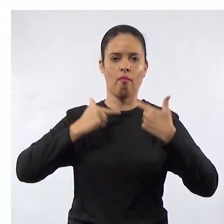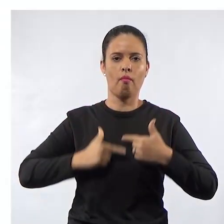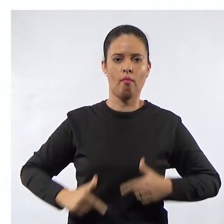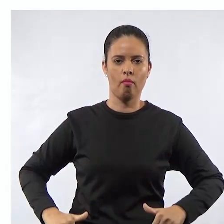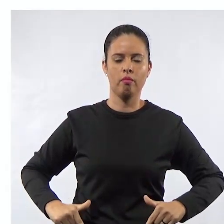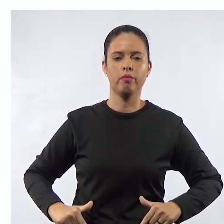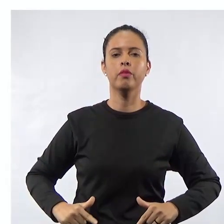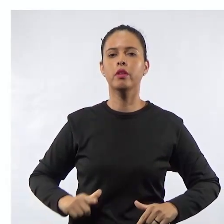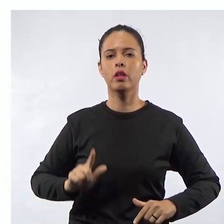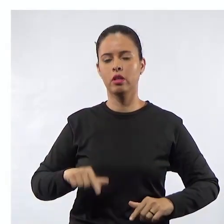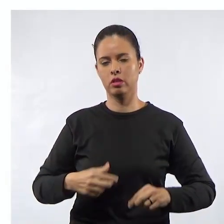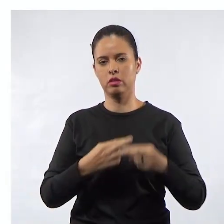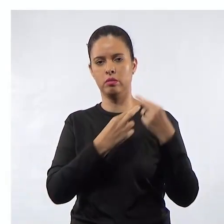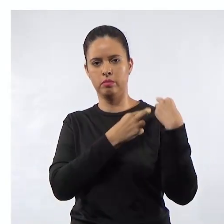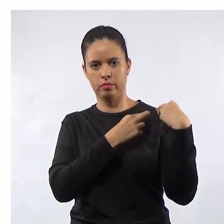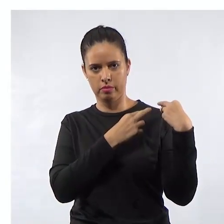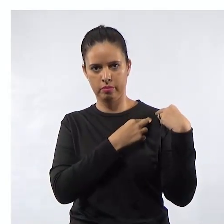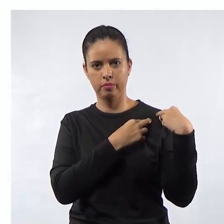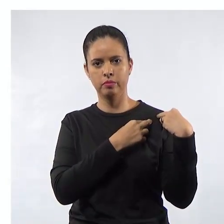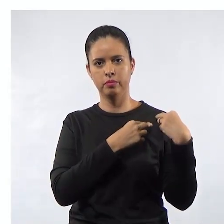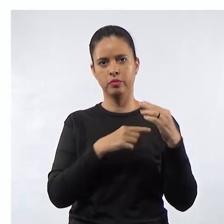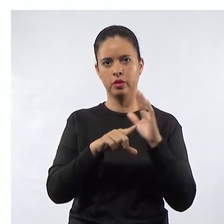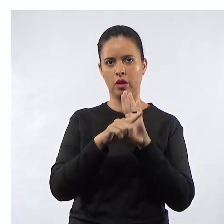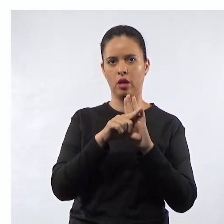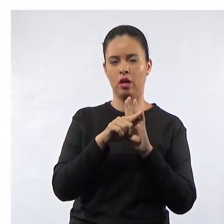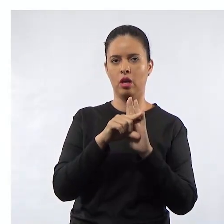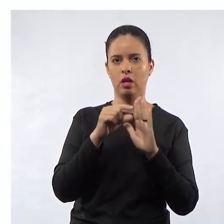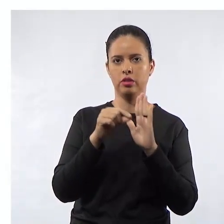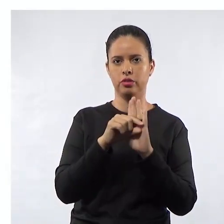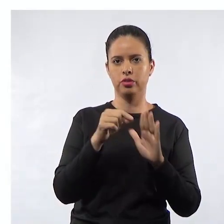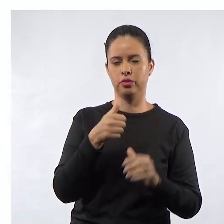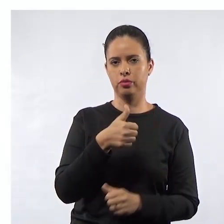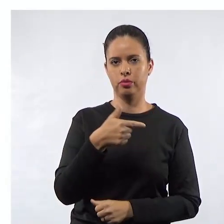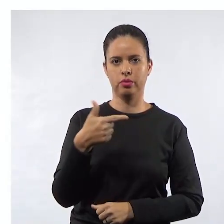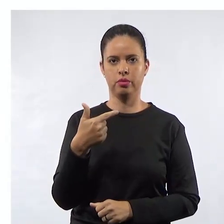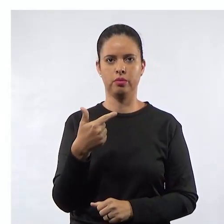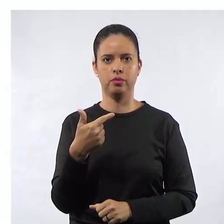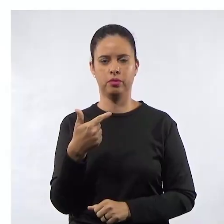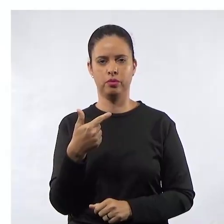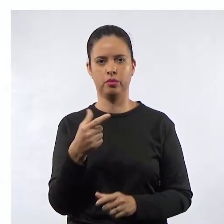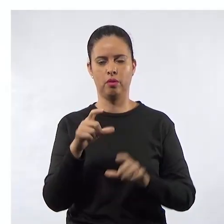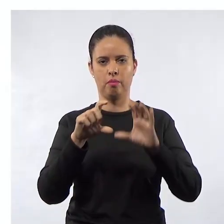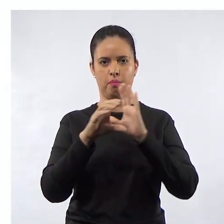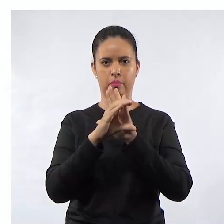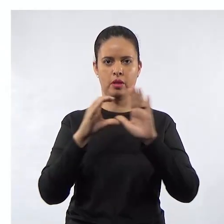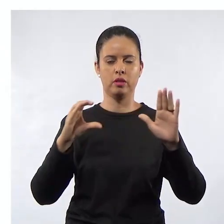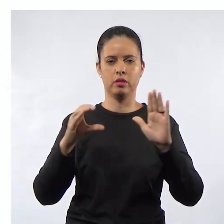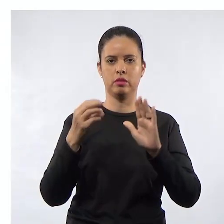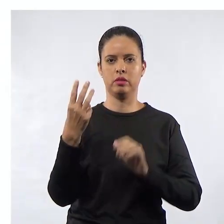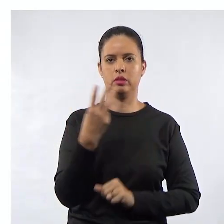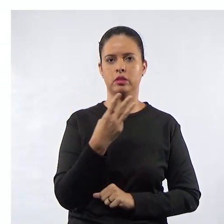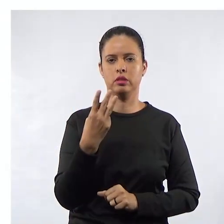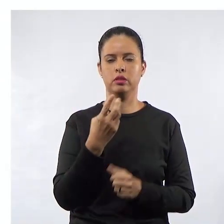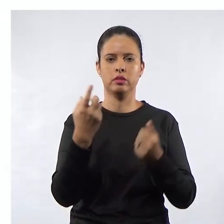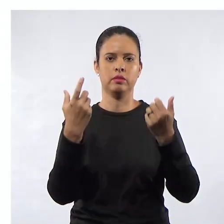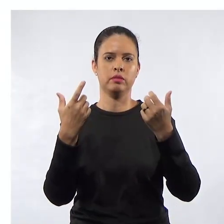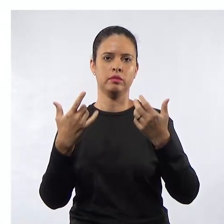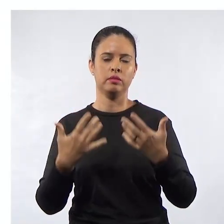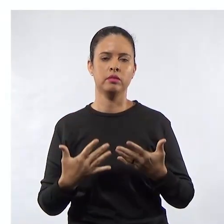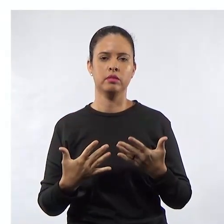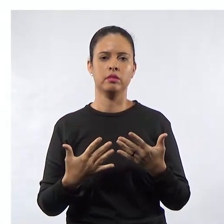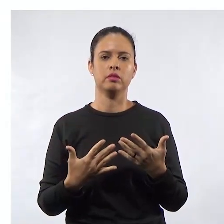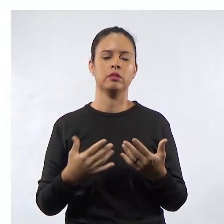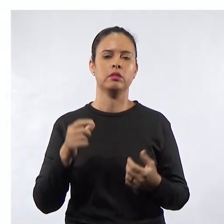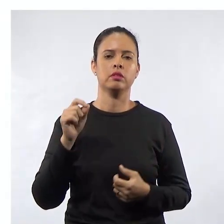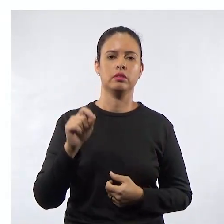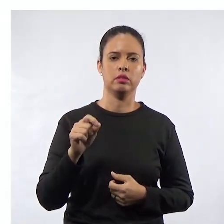eximir dessa responsabilidade. Ainda no artigo 12, dando sequência aqui lá no parágrafo 3º, ele fala, né, que